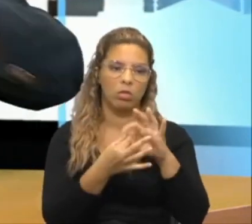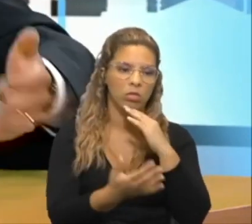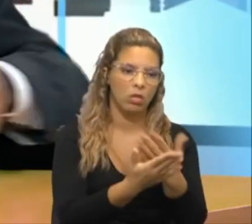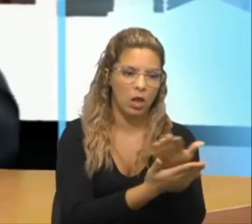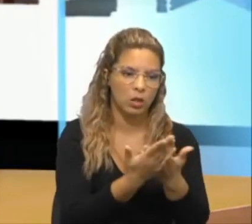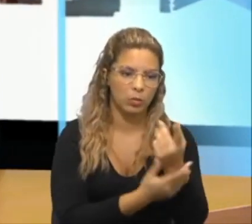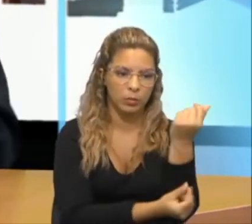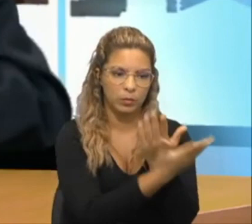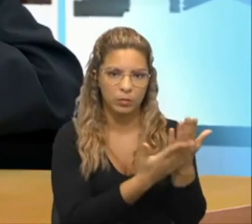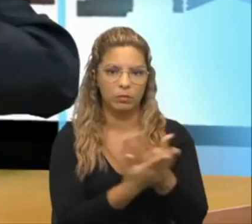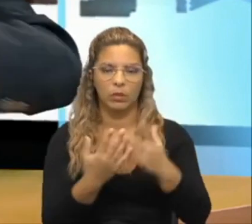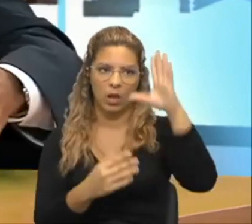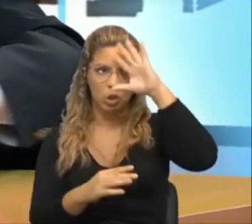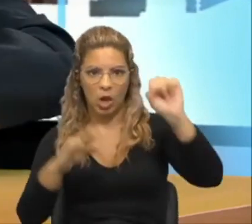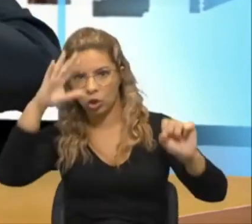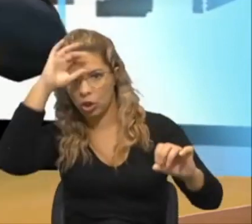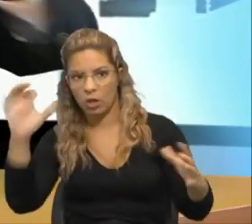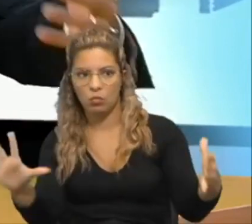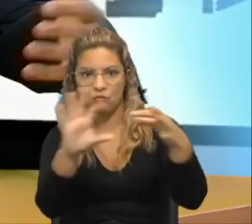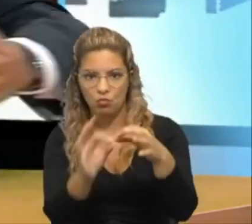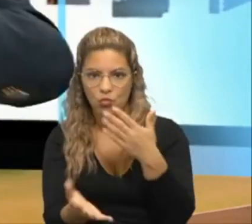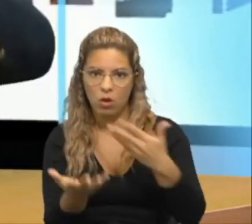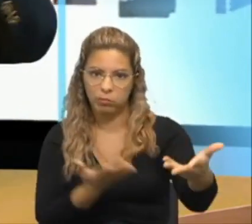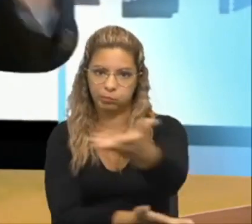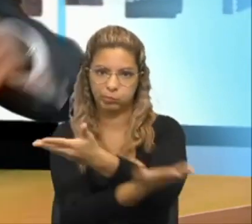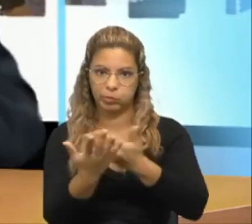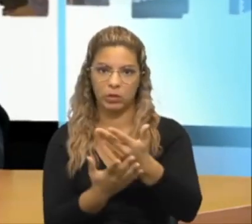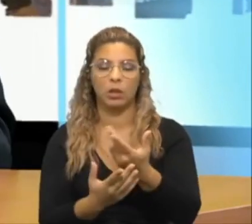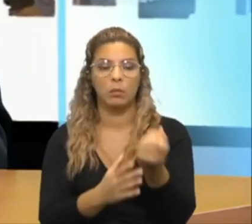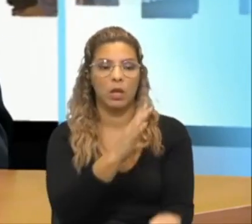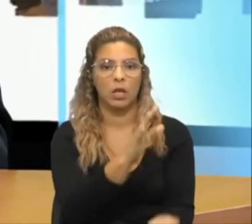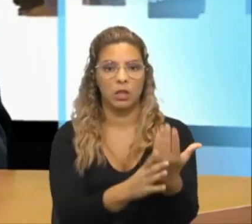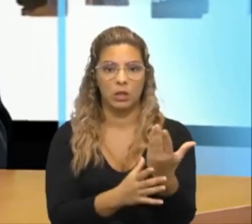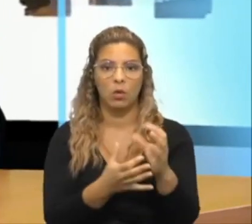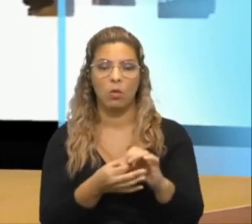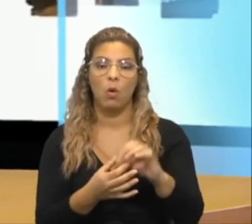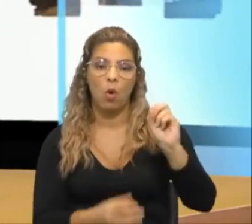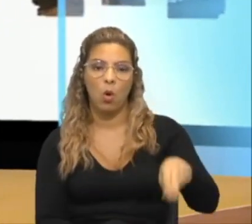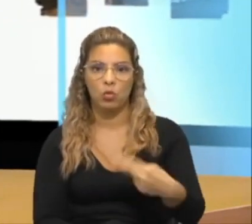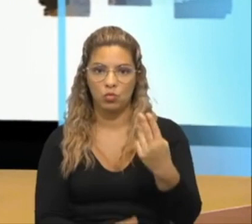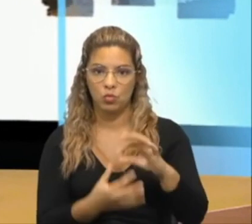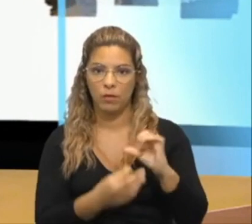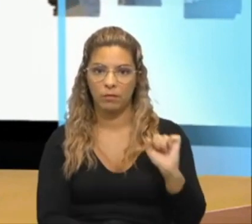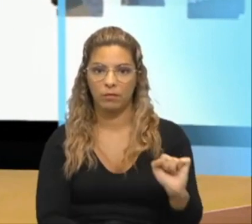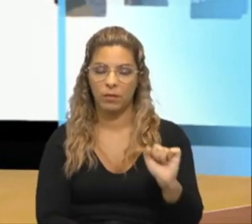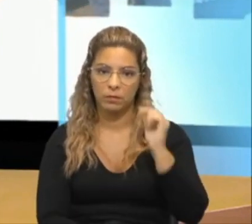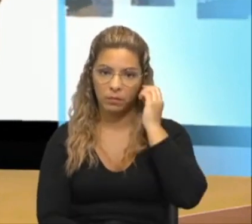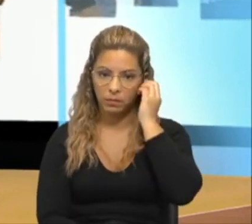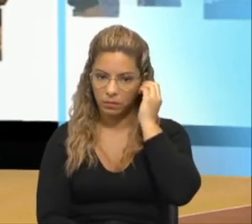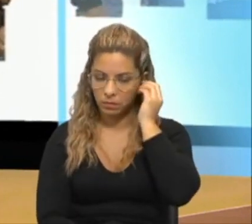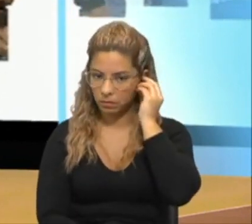novas relações entre os Estados, a criação de órgãos como a Organização Nacional das Nações Unidas,